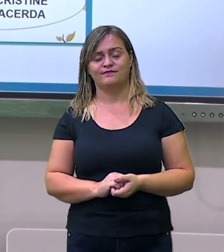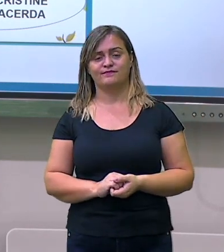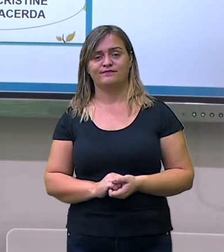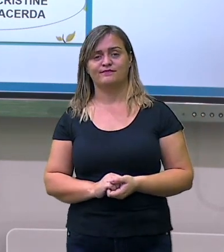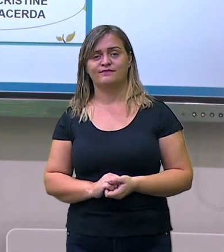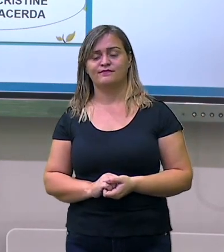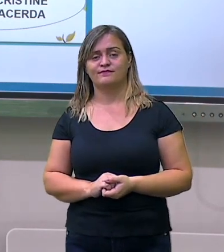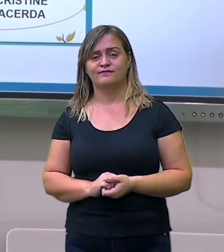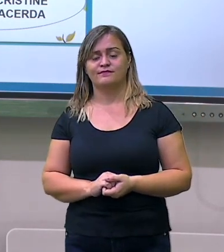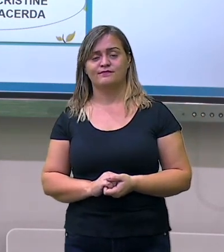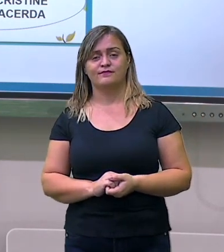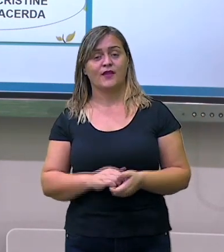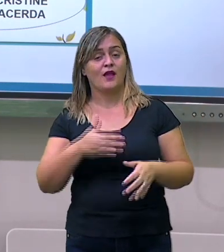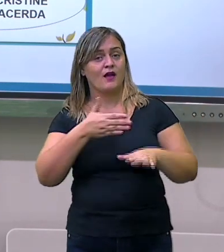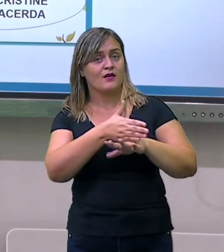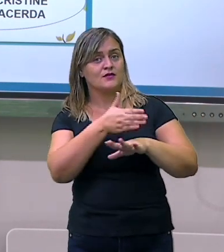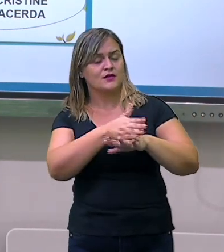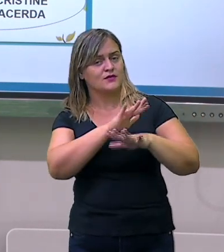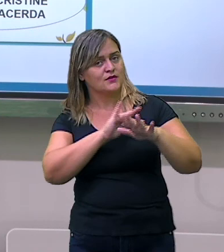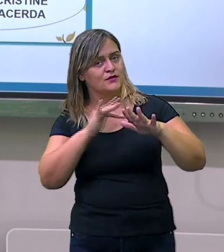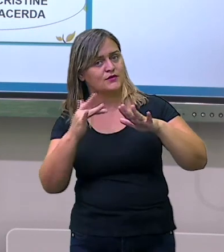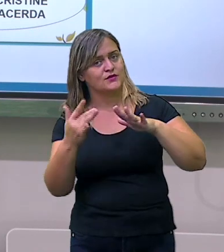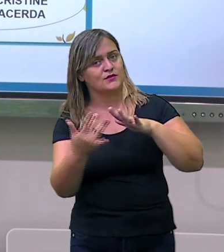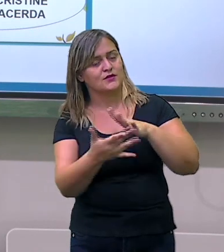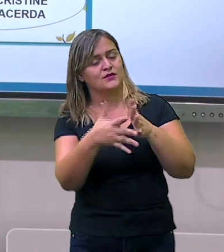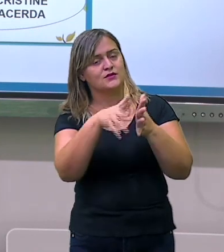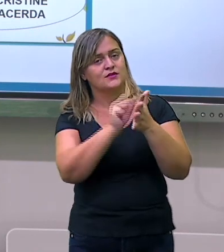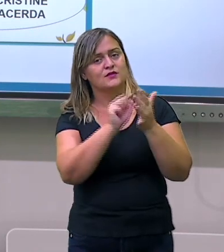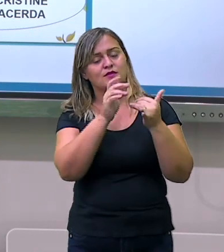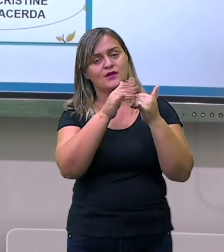tela. Acesse nossas redes sociais e